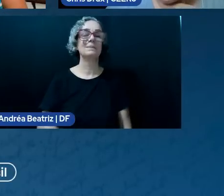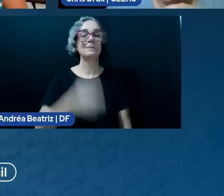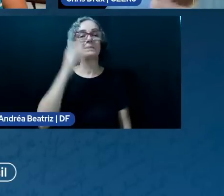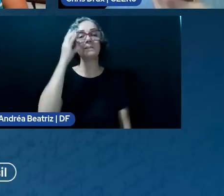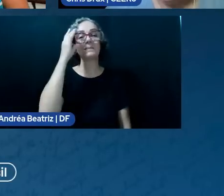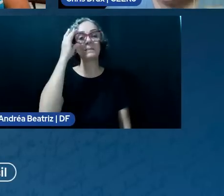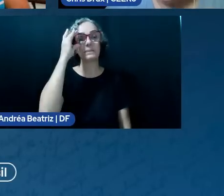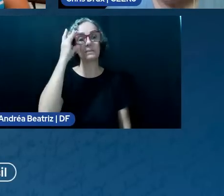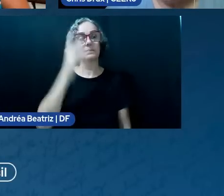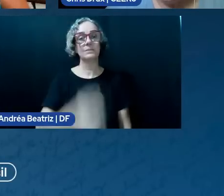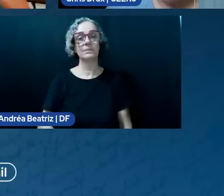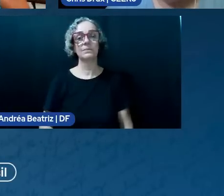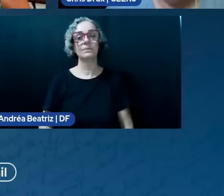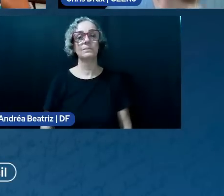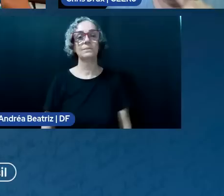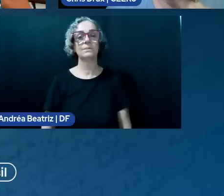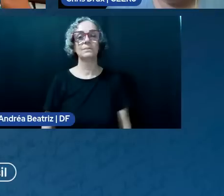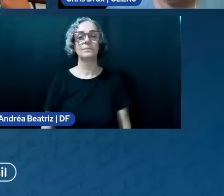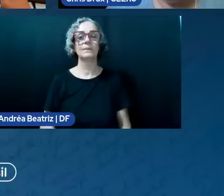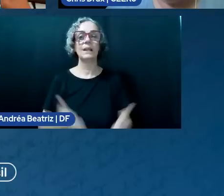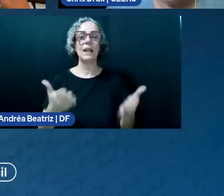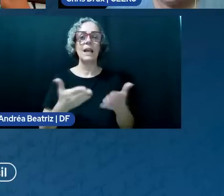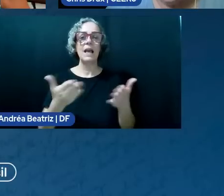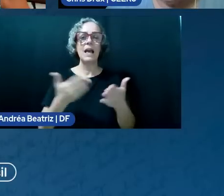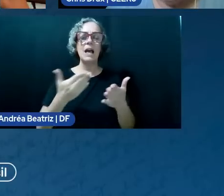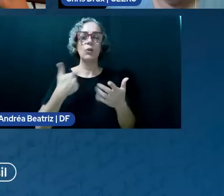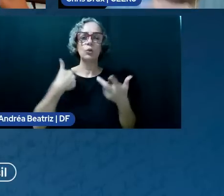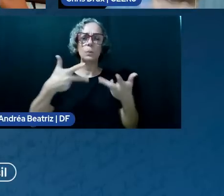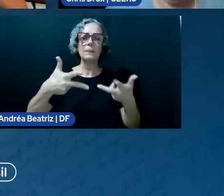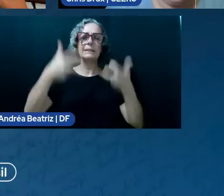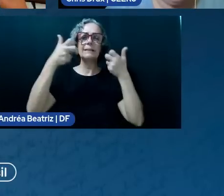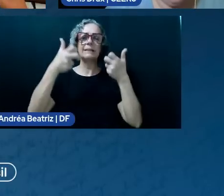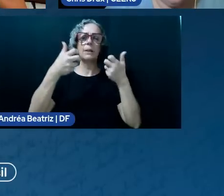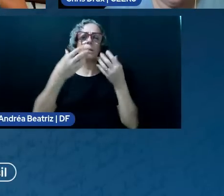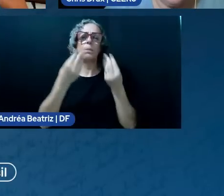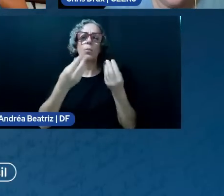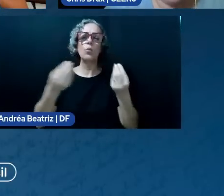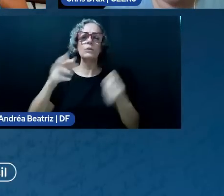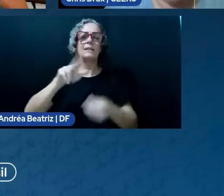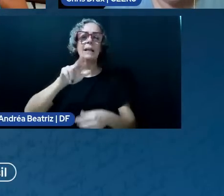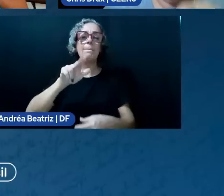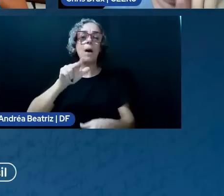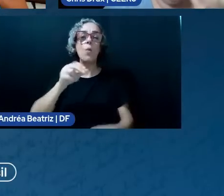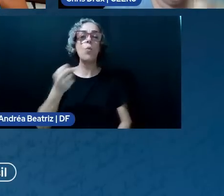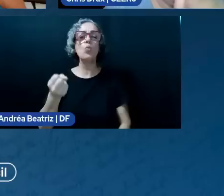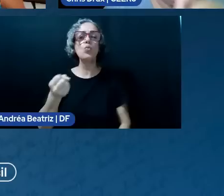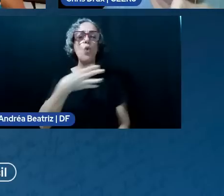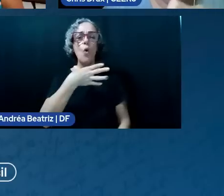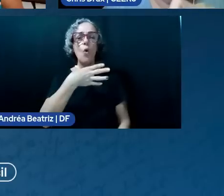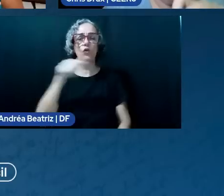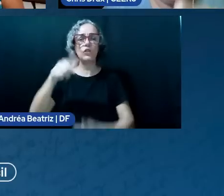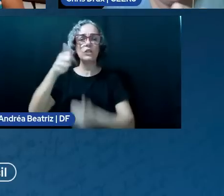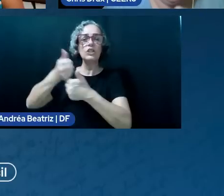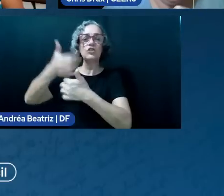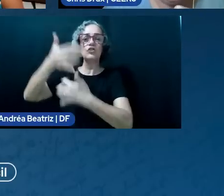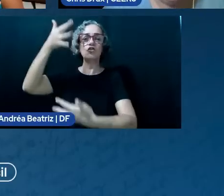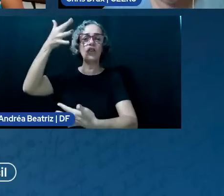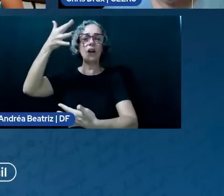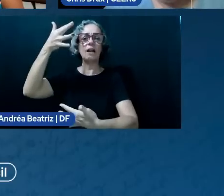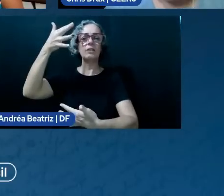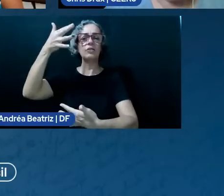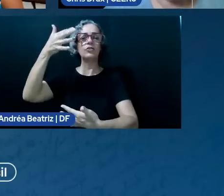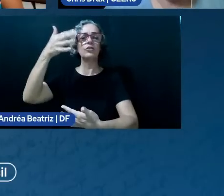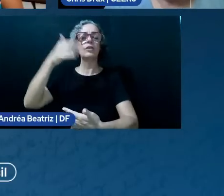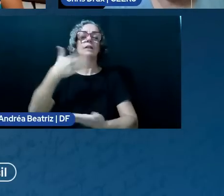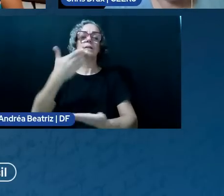Perfeito, Lúcia. Olha, Carlos, eu estou percebendo muitos irmãos novos no chat. Então, vale muito rapidamente a